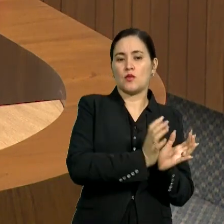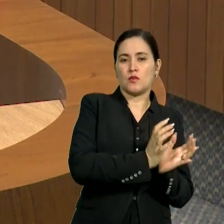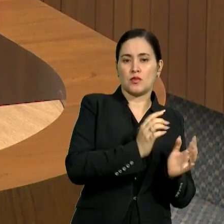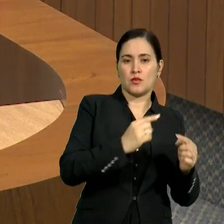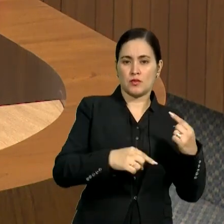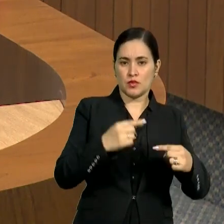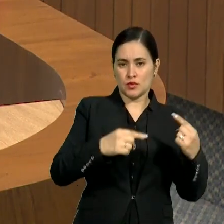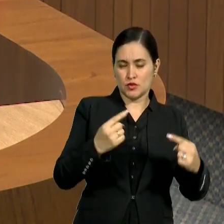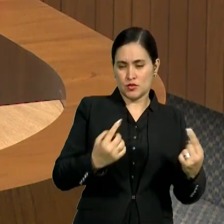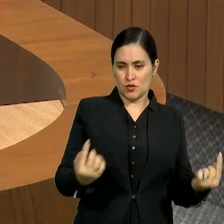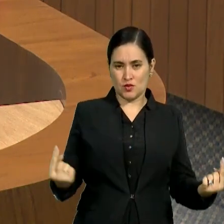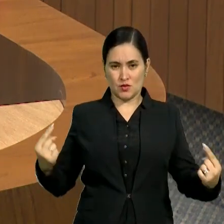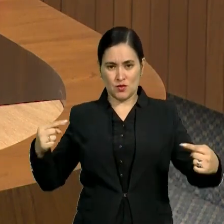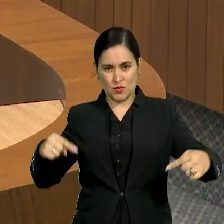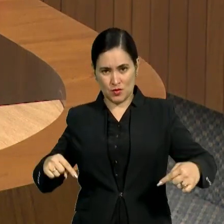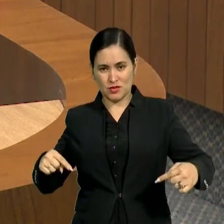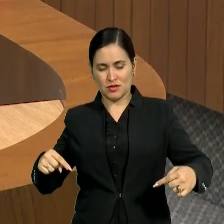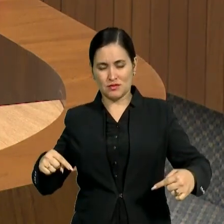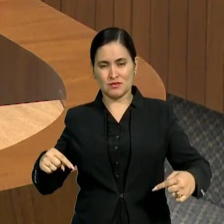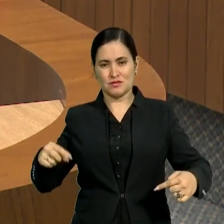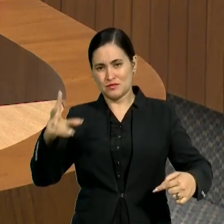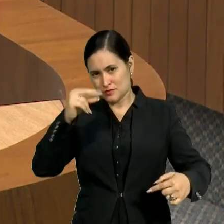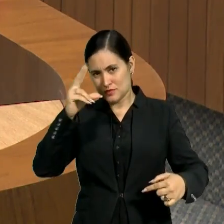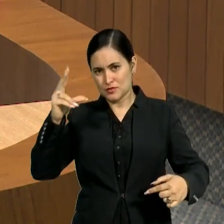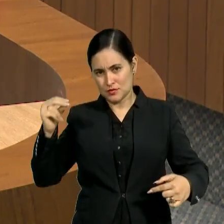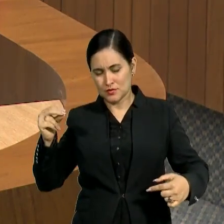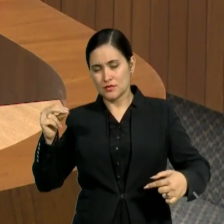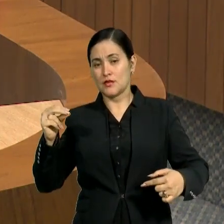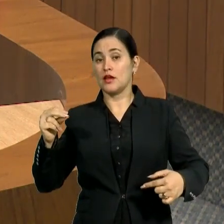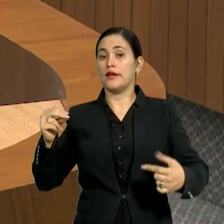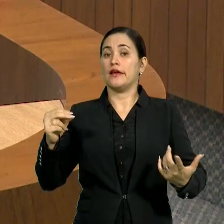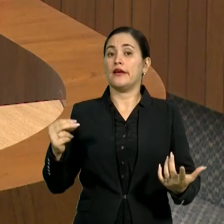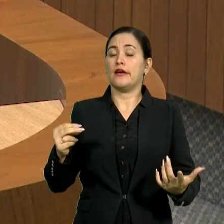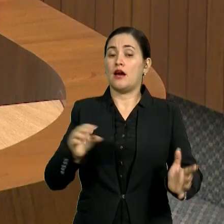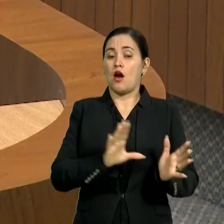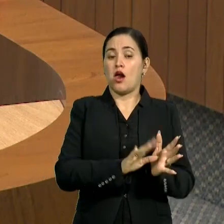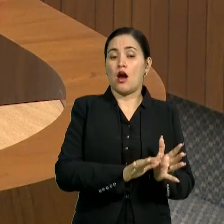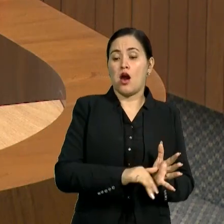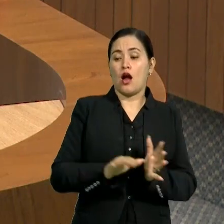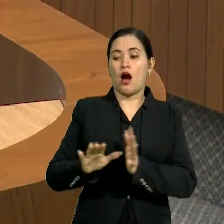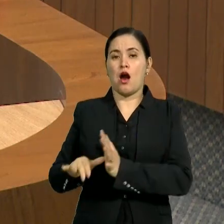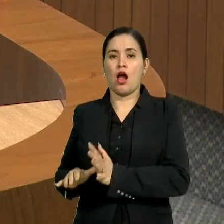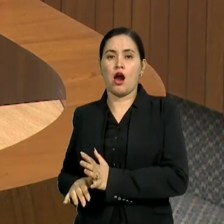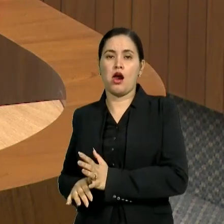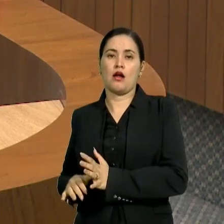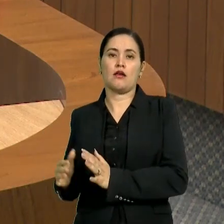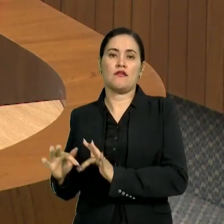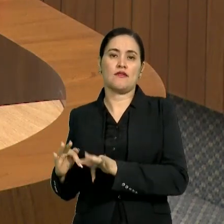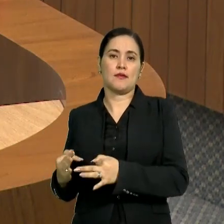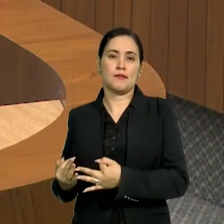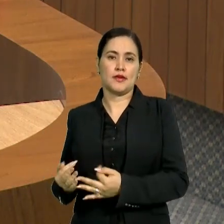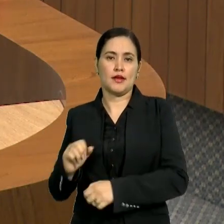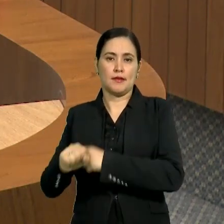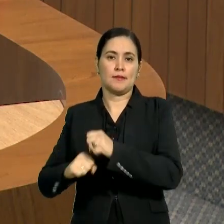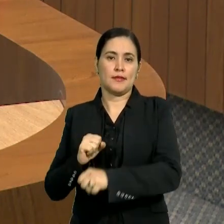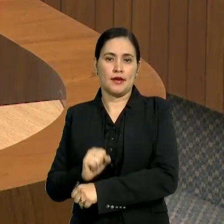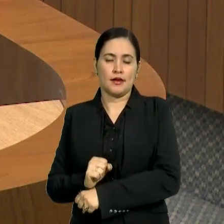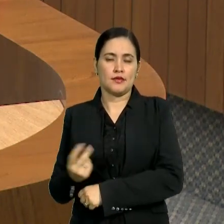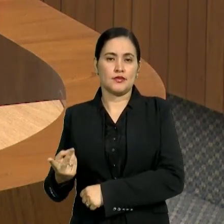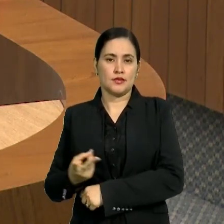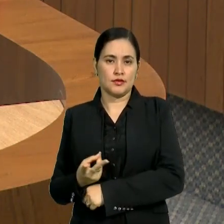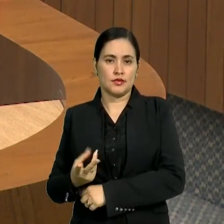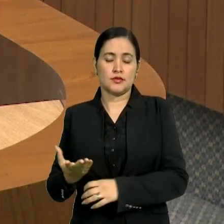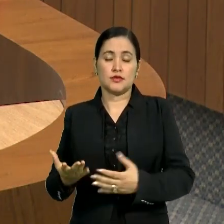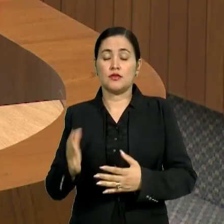senhor presidente, eu venho aqui a essa casa pedir para que as autoridades competentes tomem as devidas providências. Já falei com o secretário de